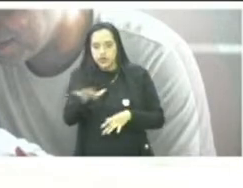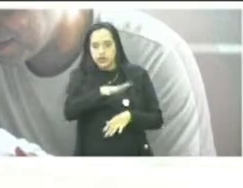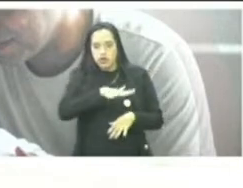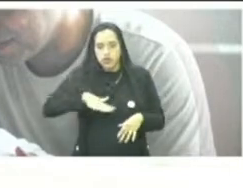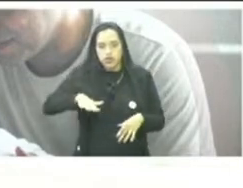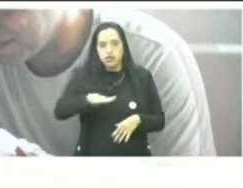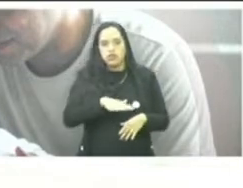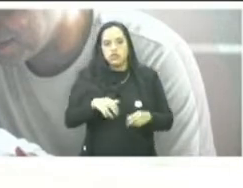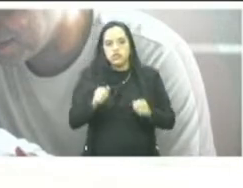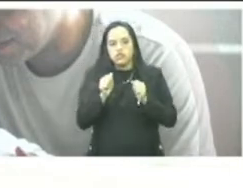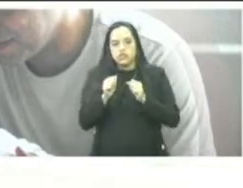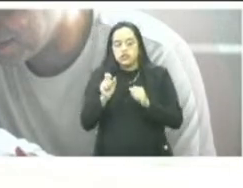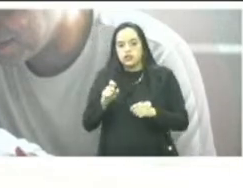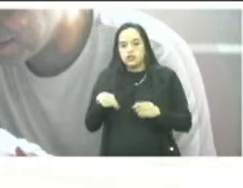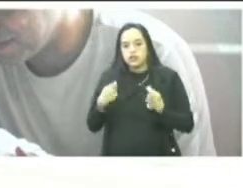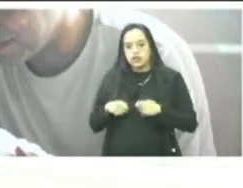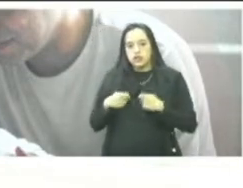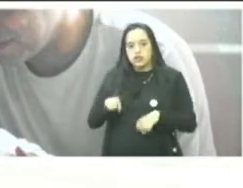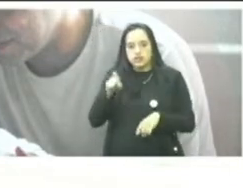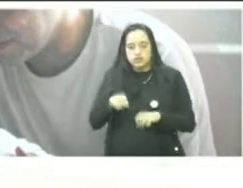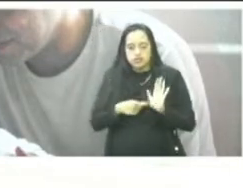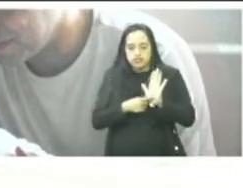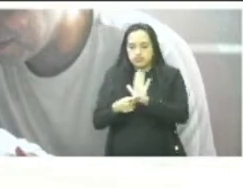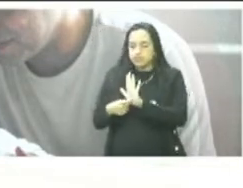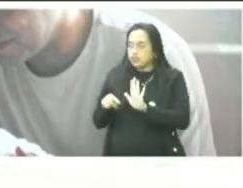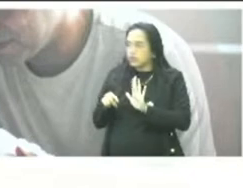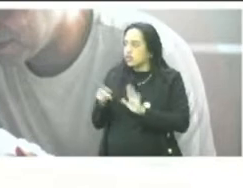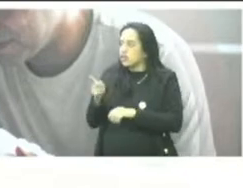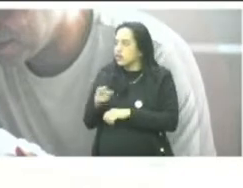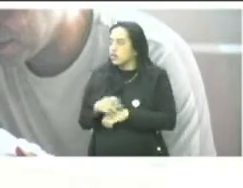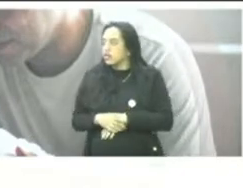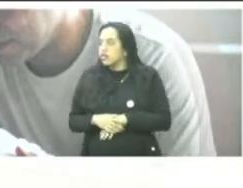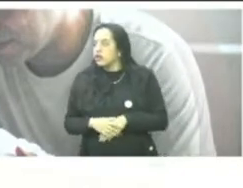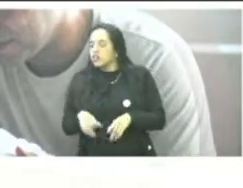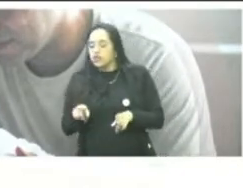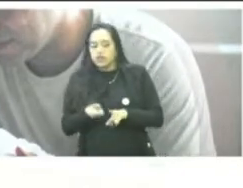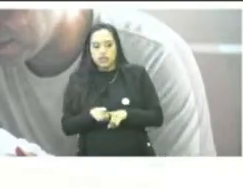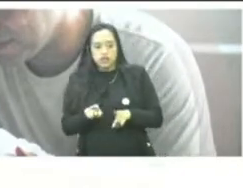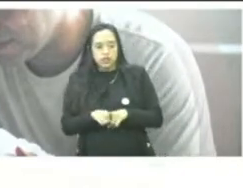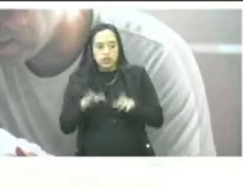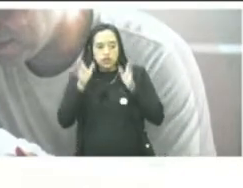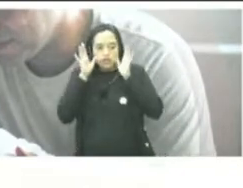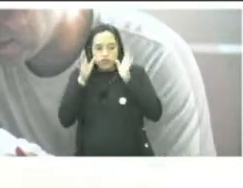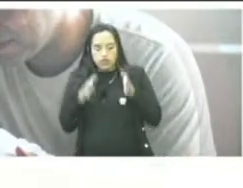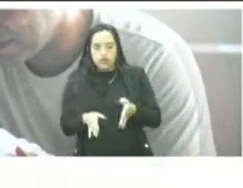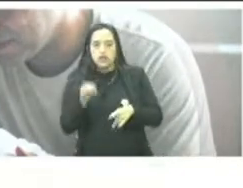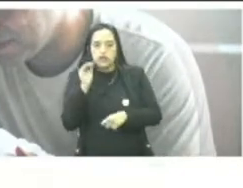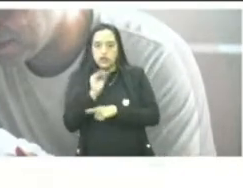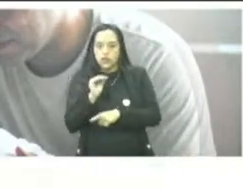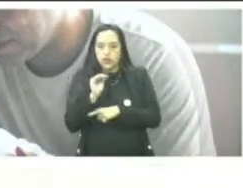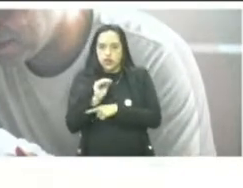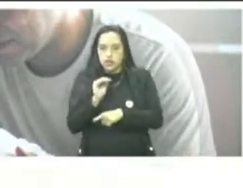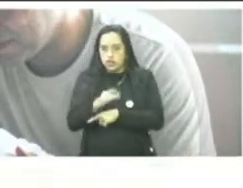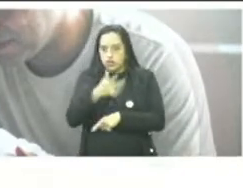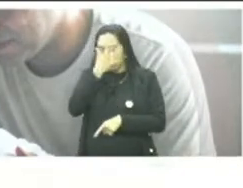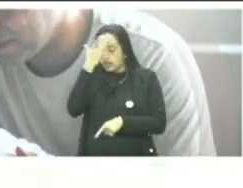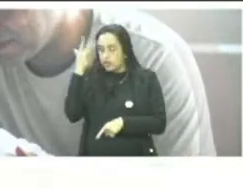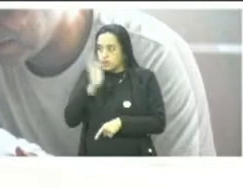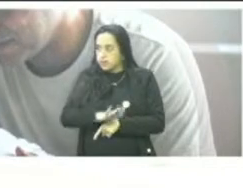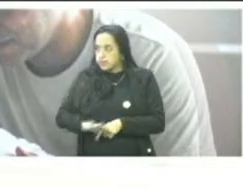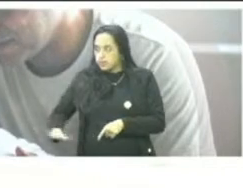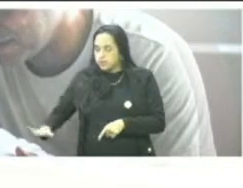eventualmente, que precisam ser buscados, né? Também, obviamente, focado no cuidado das crianças, né? E